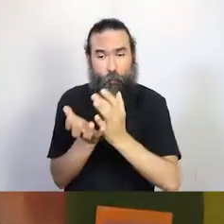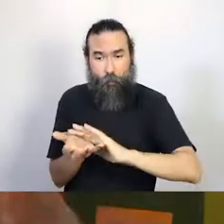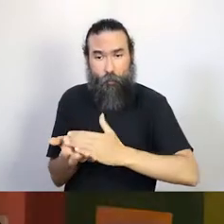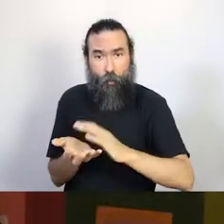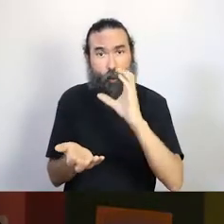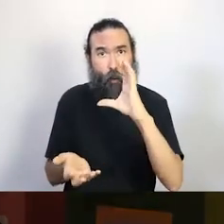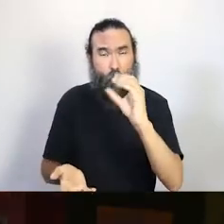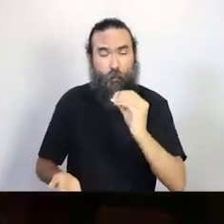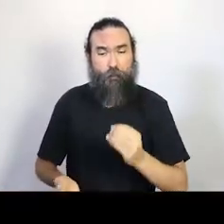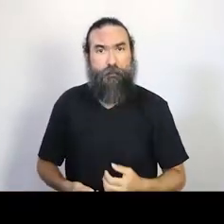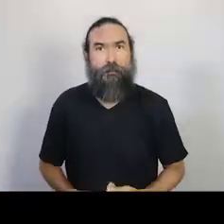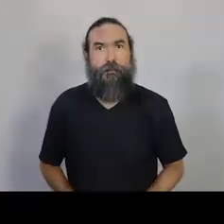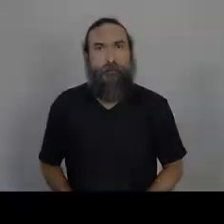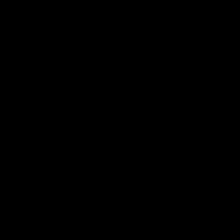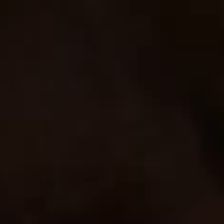Coco, Mexidinho do Xambá.